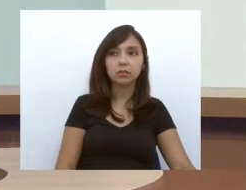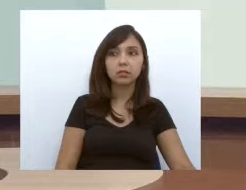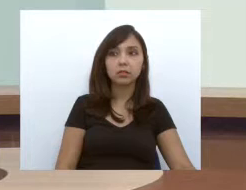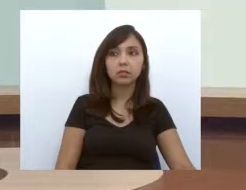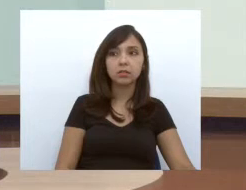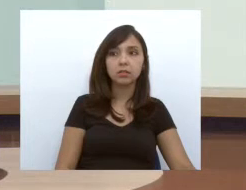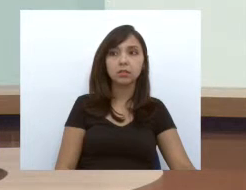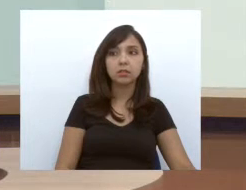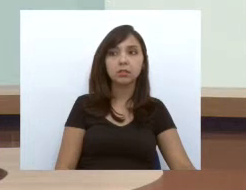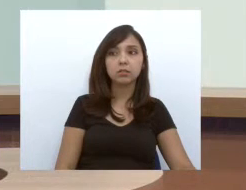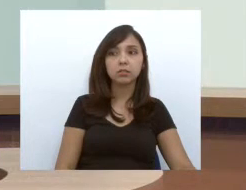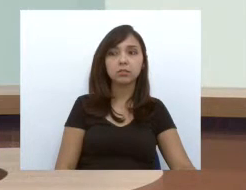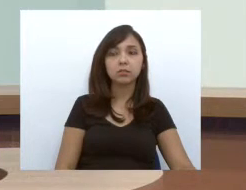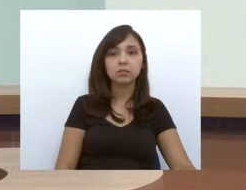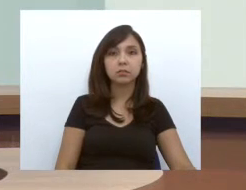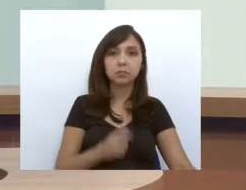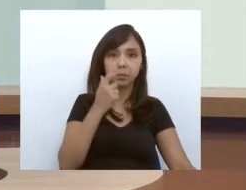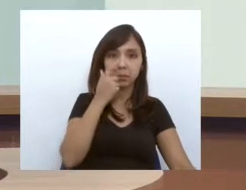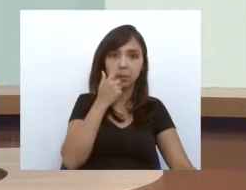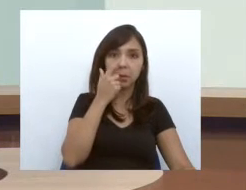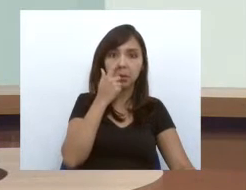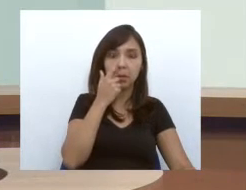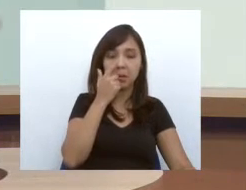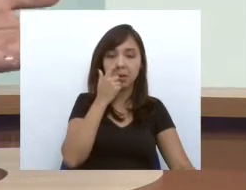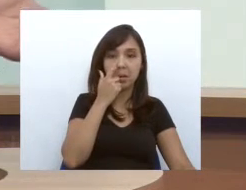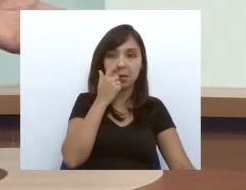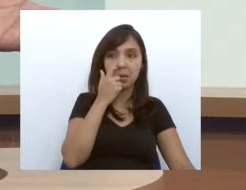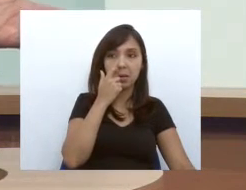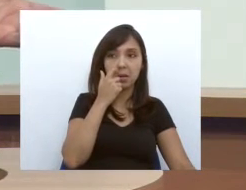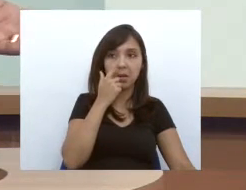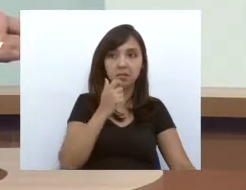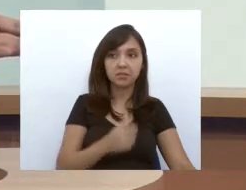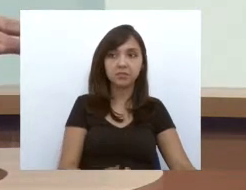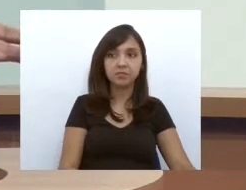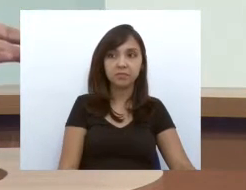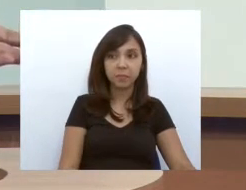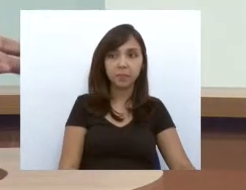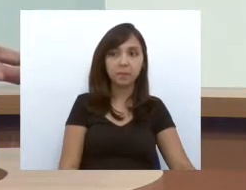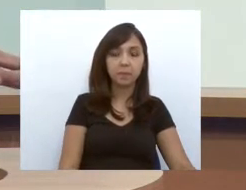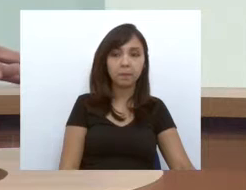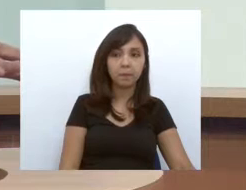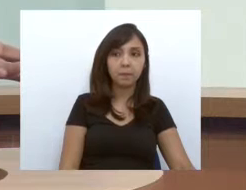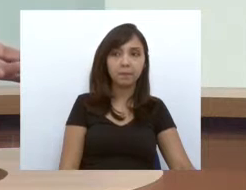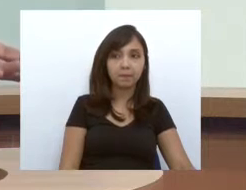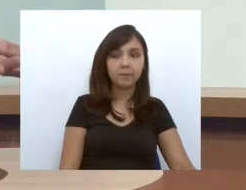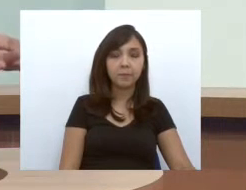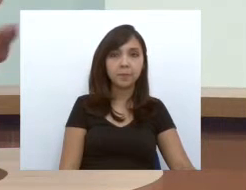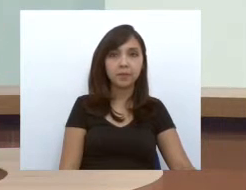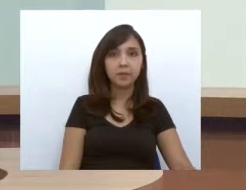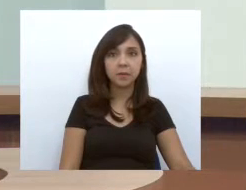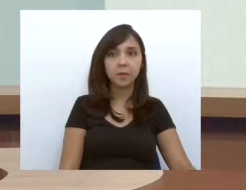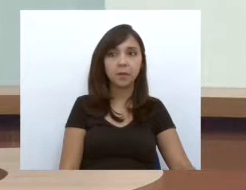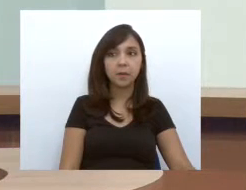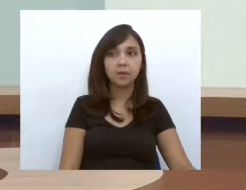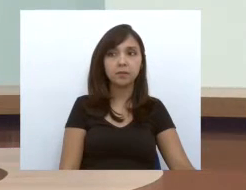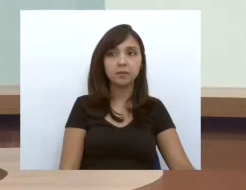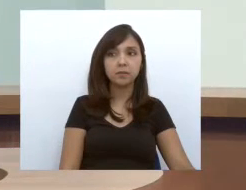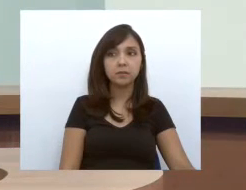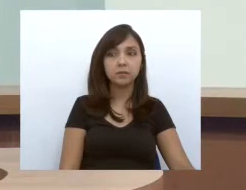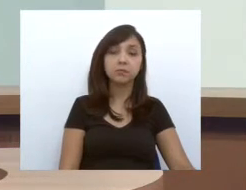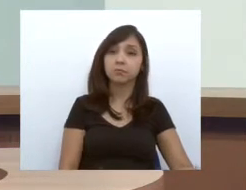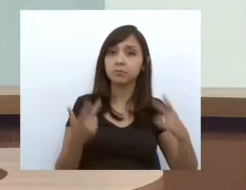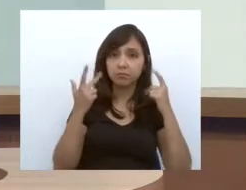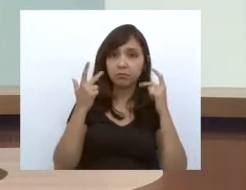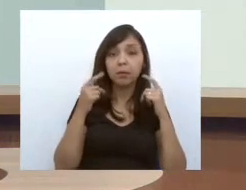Vai ser, vaia. Pessoal. Não dá para terminar, professor. Meu professor. Vaia faz parte